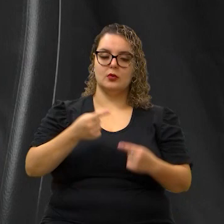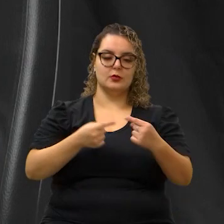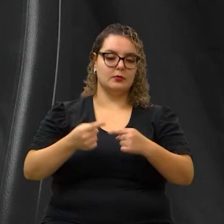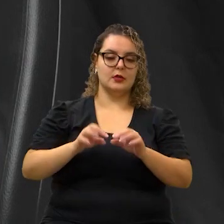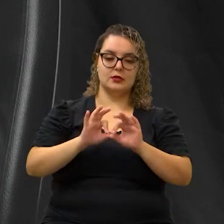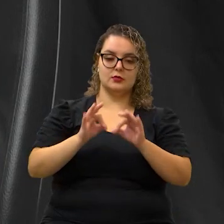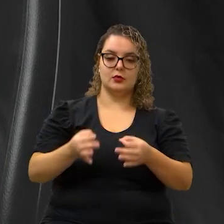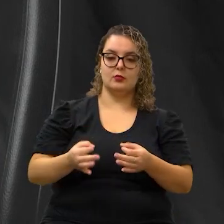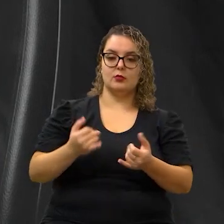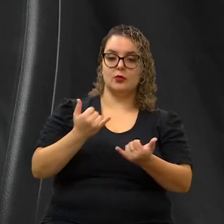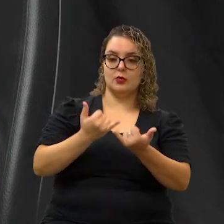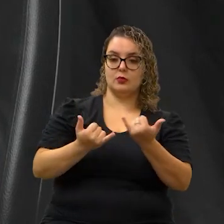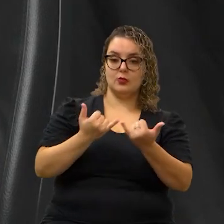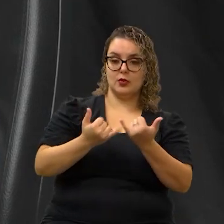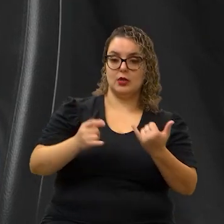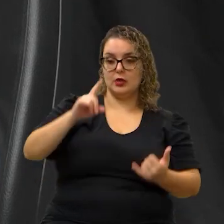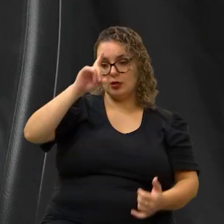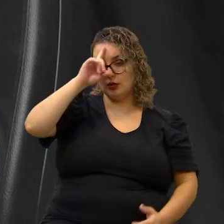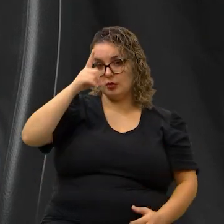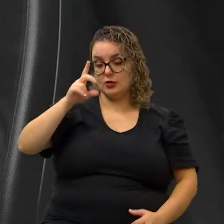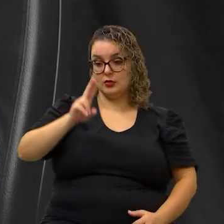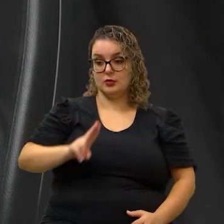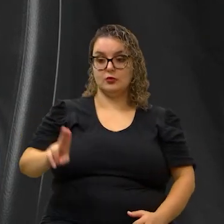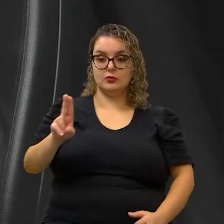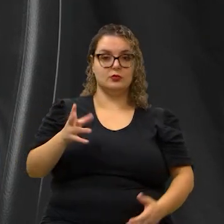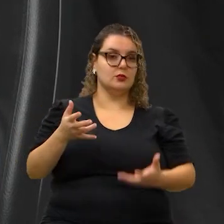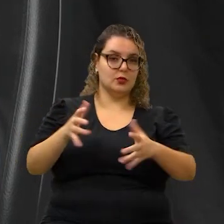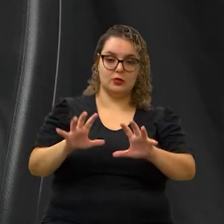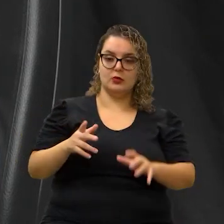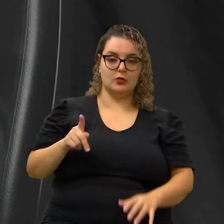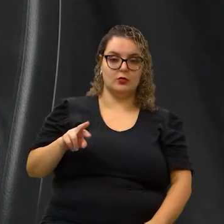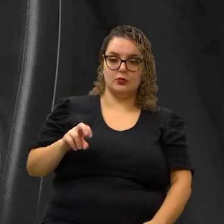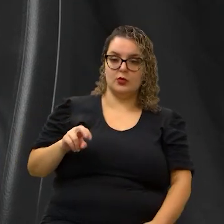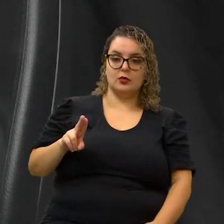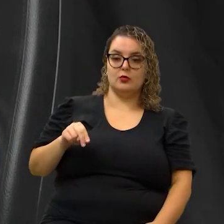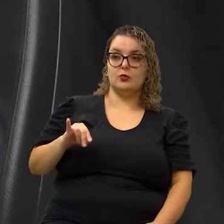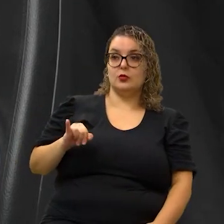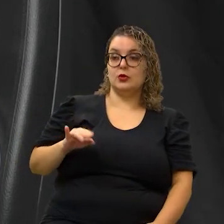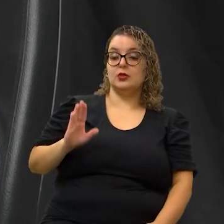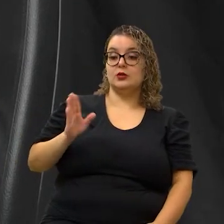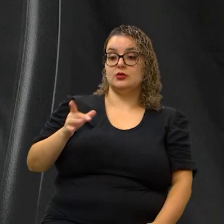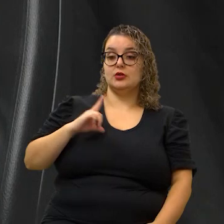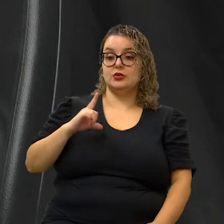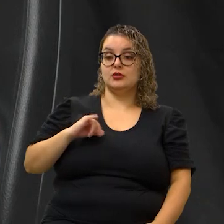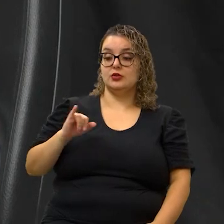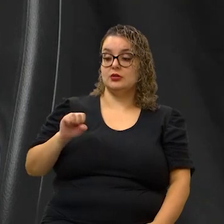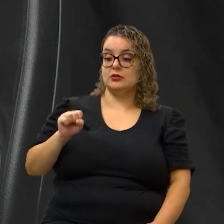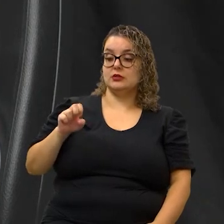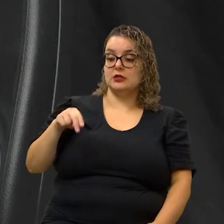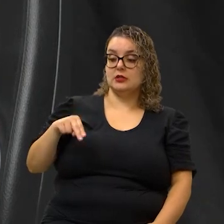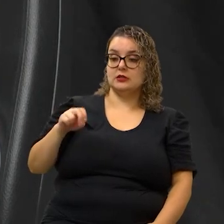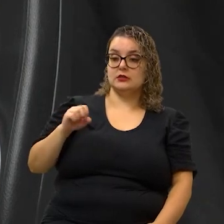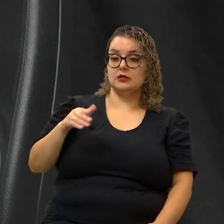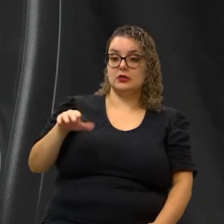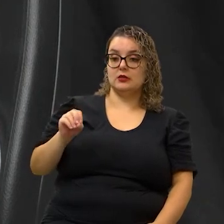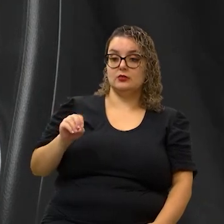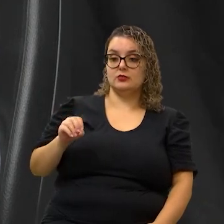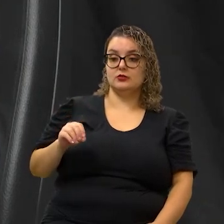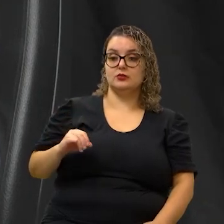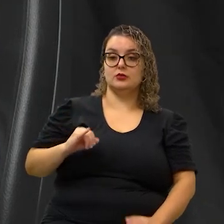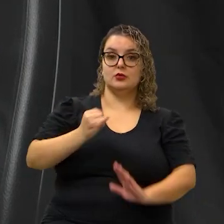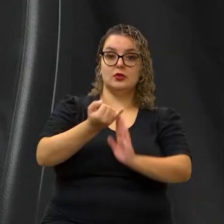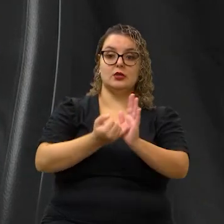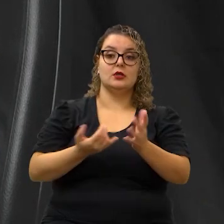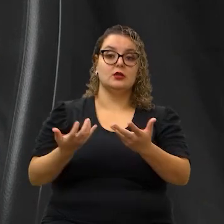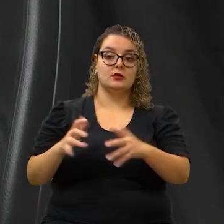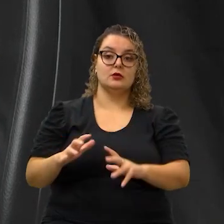debate tão simples, porque uma parte dos donos das universidades não queriam o ProUni, porque eles já tinham isenção de imposto